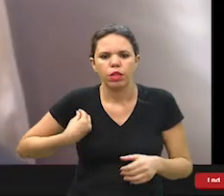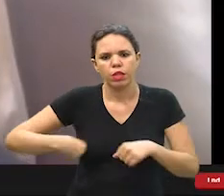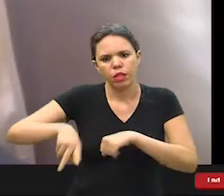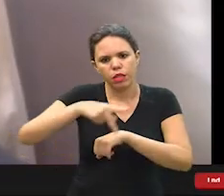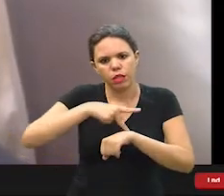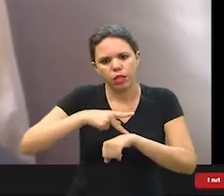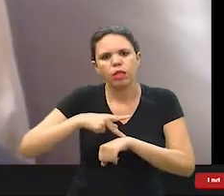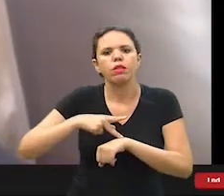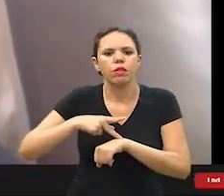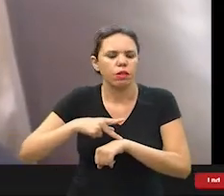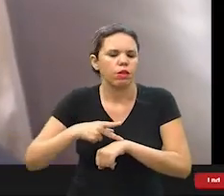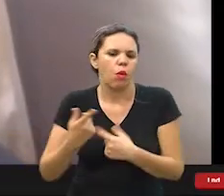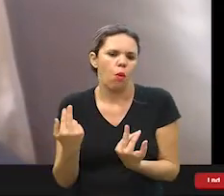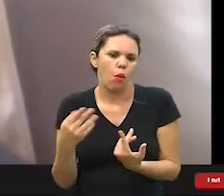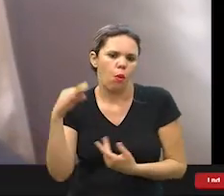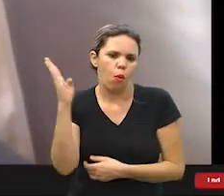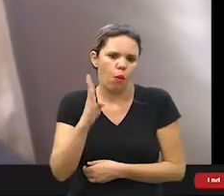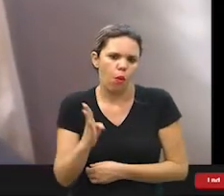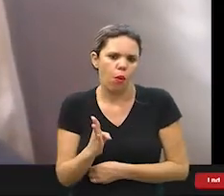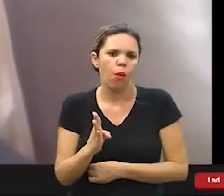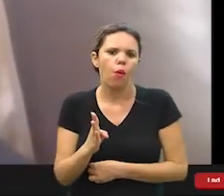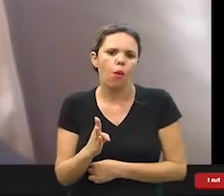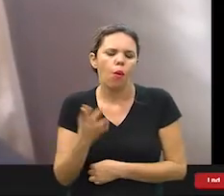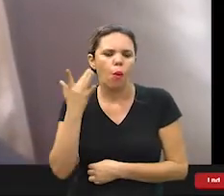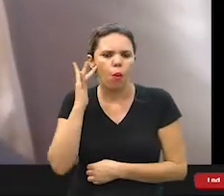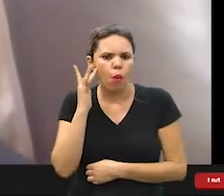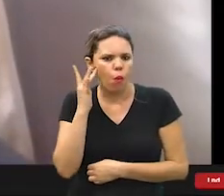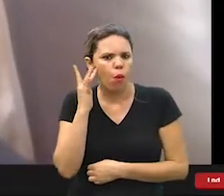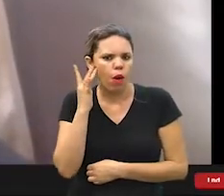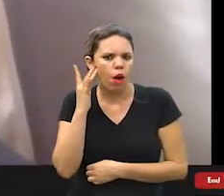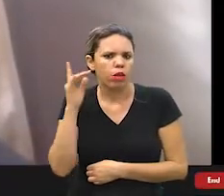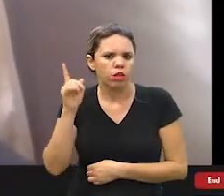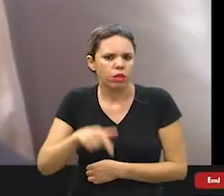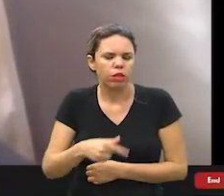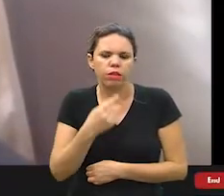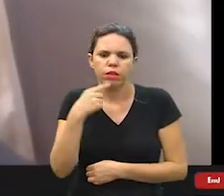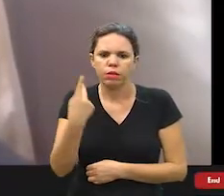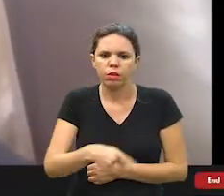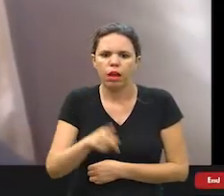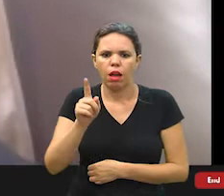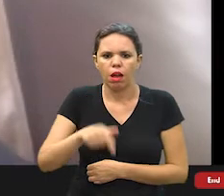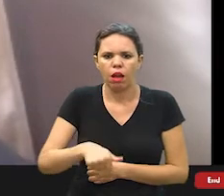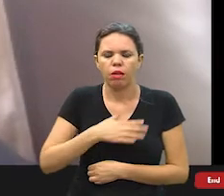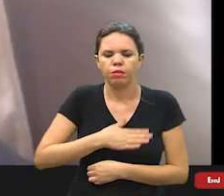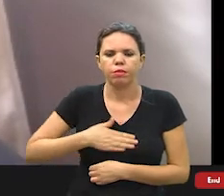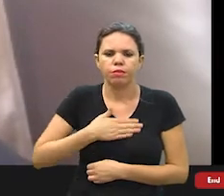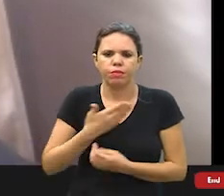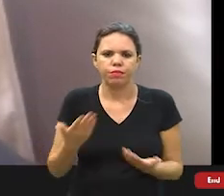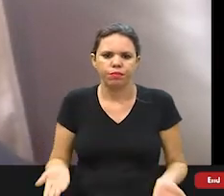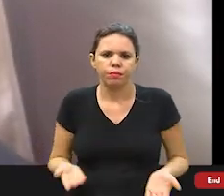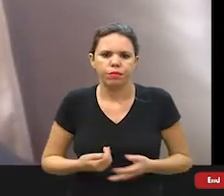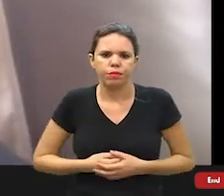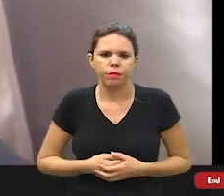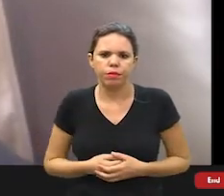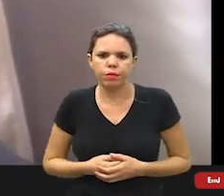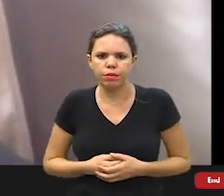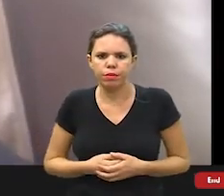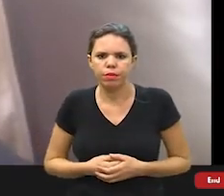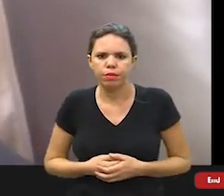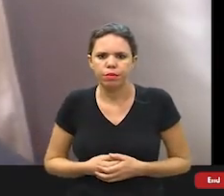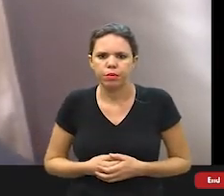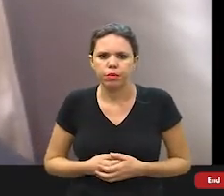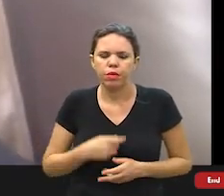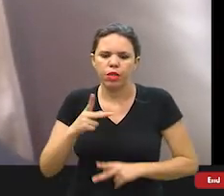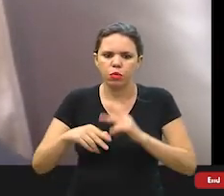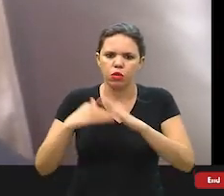país continental como o nosso, eu acho que uma das questões estar em Campinas ainda é um privilégio, né? Num dos polos